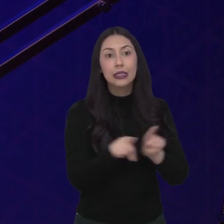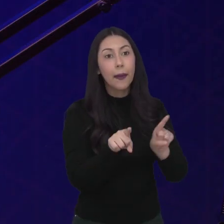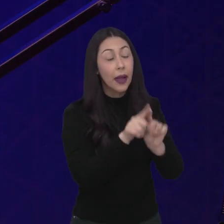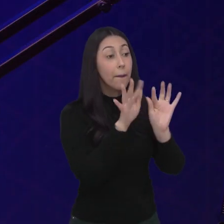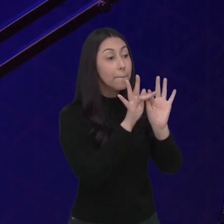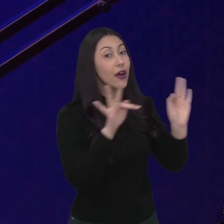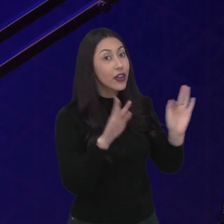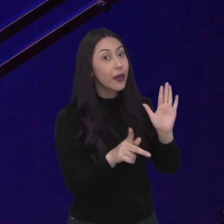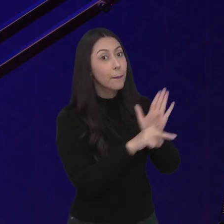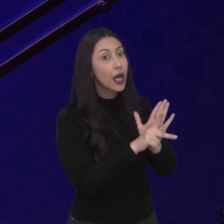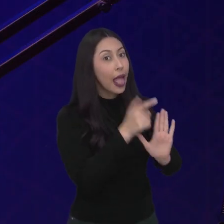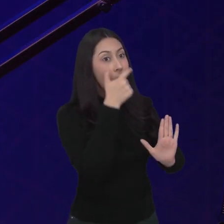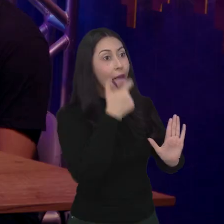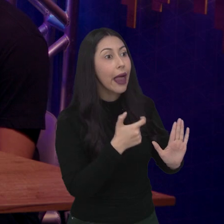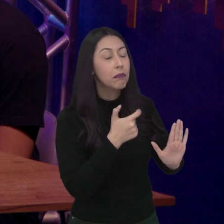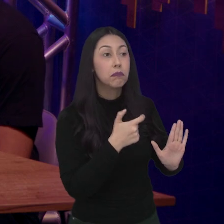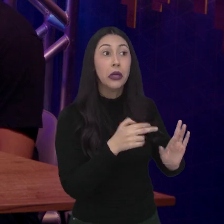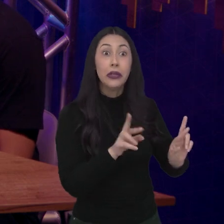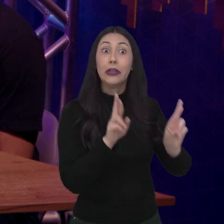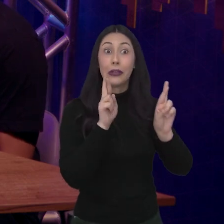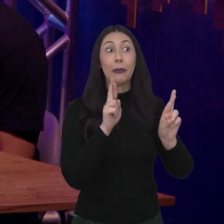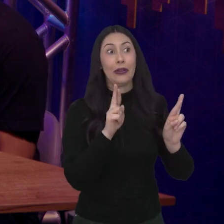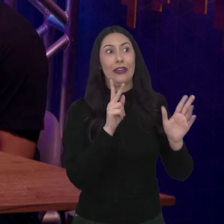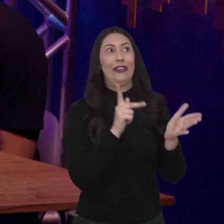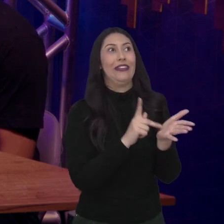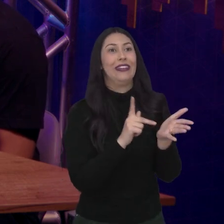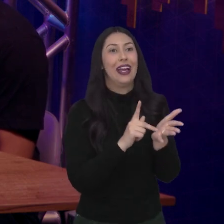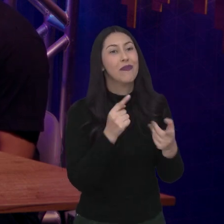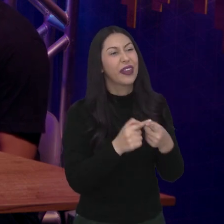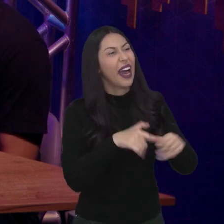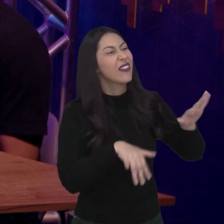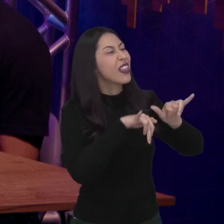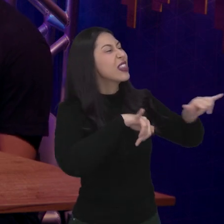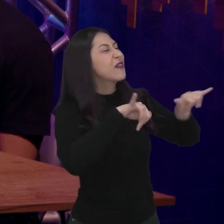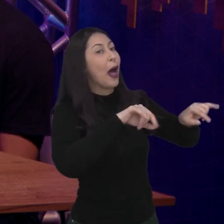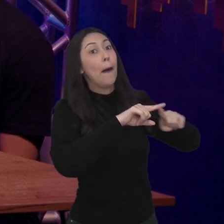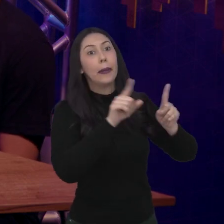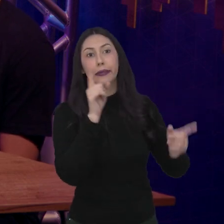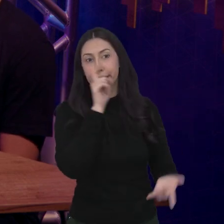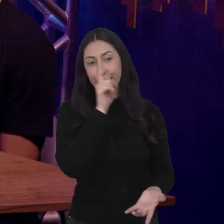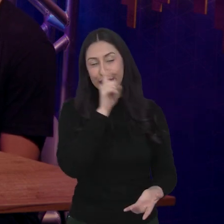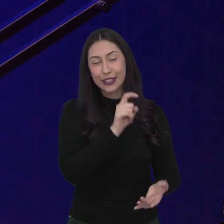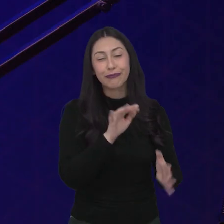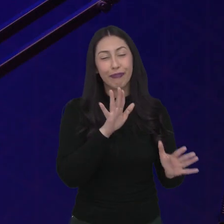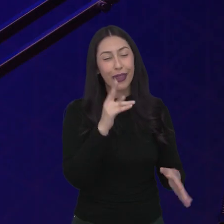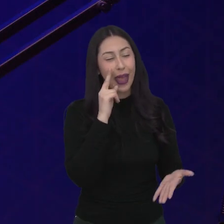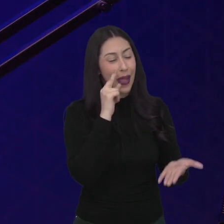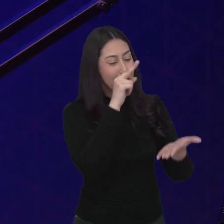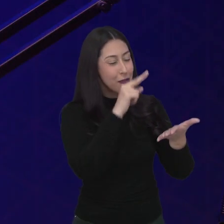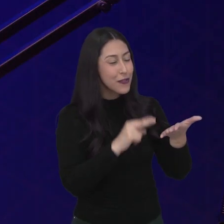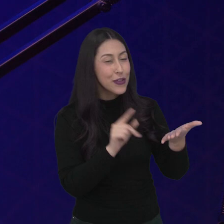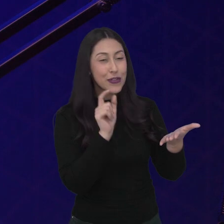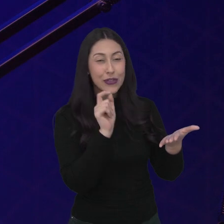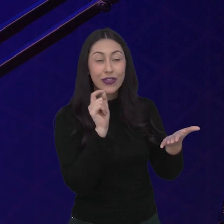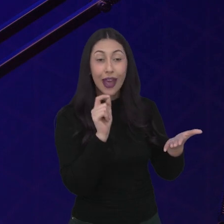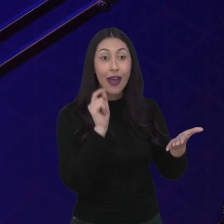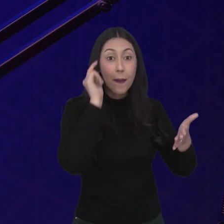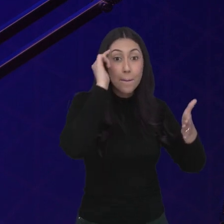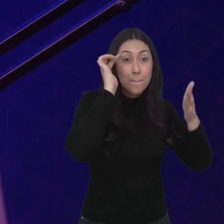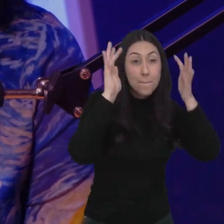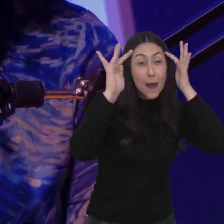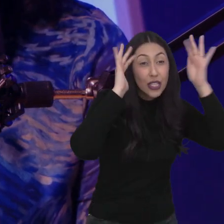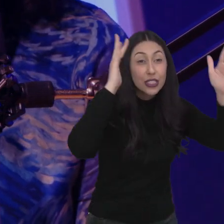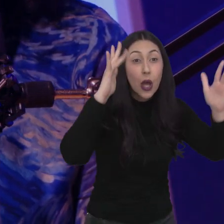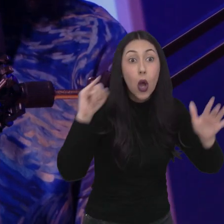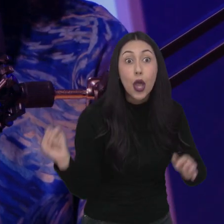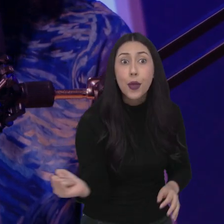até uma frase de Einstein, eu espero que essa seja mesmo uma frase de Einstein, não uma frase que as pessoas dizem que é de Einstein, mas eu vi numa matéria que ele diz assim